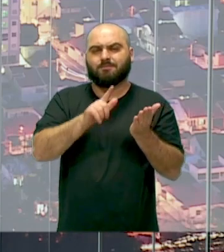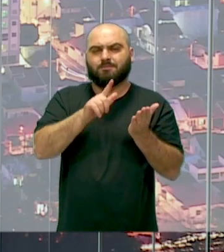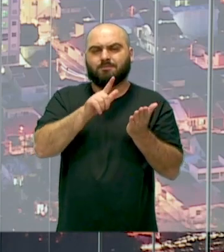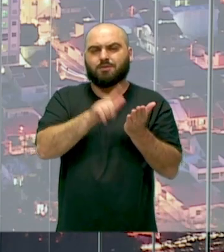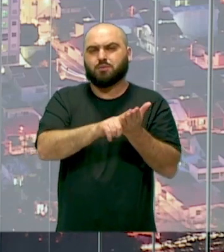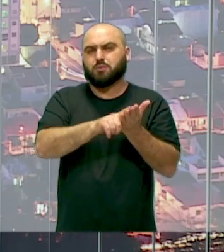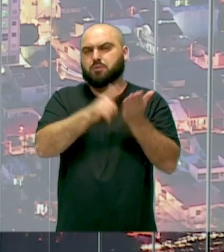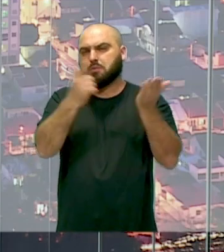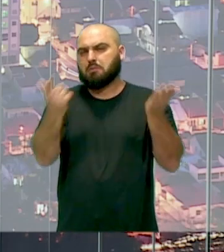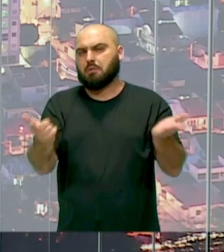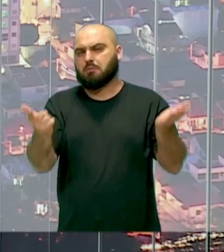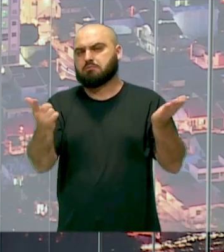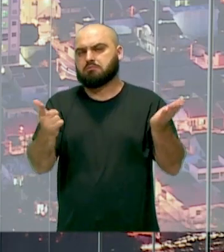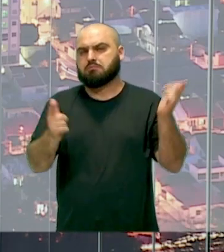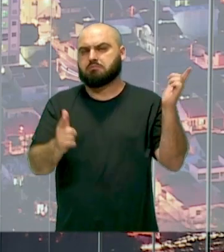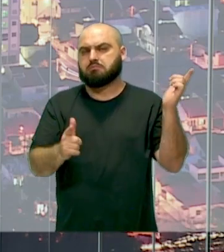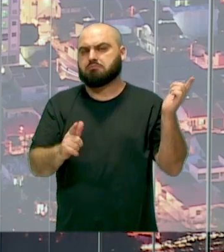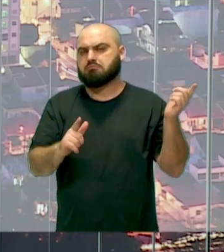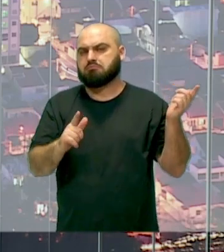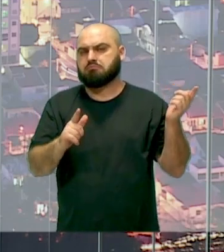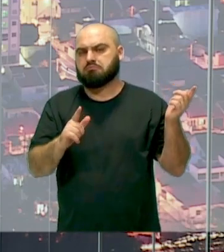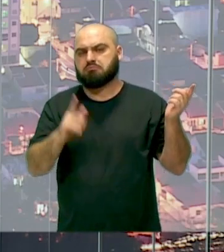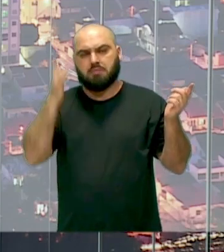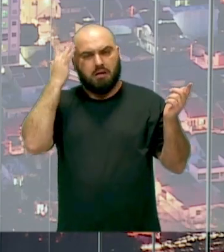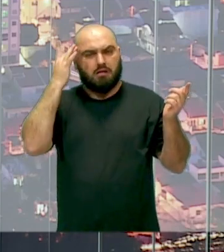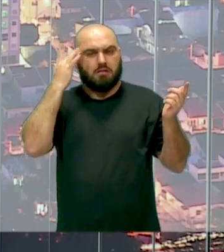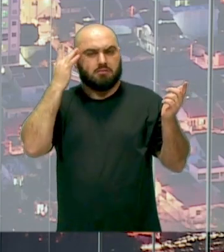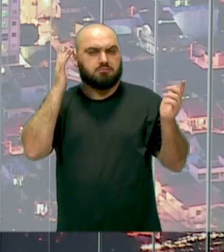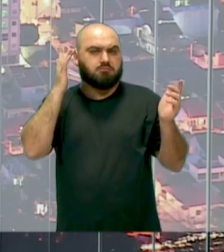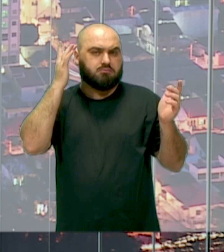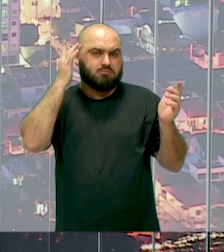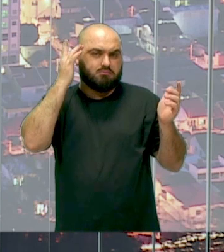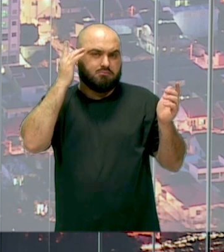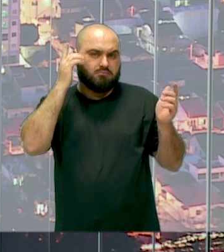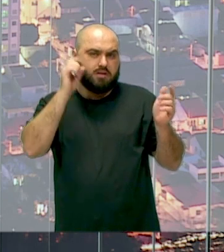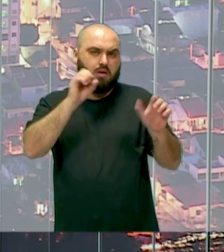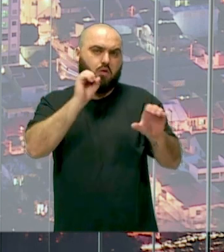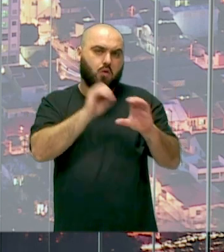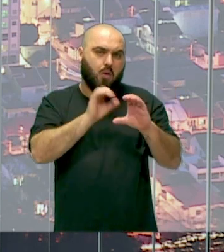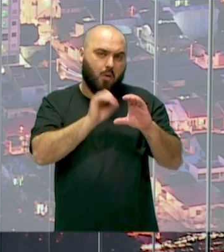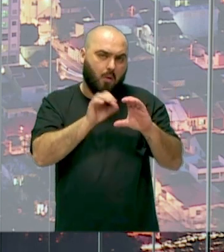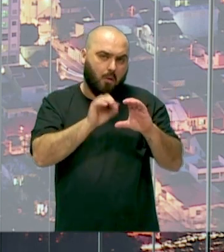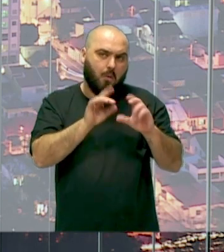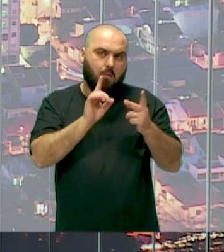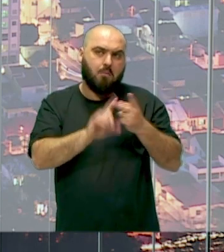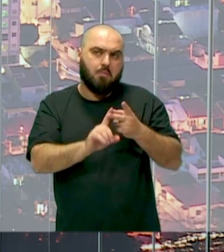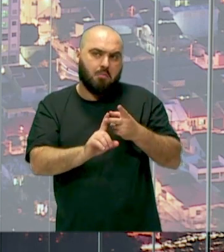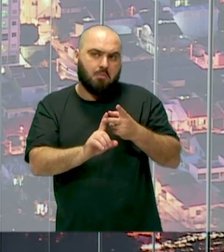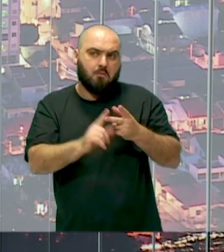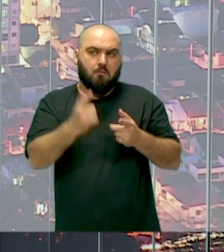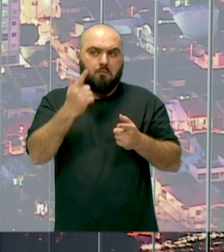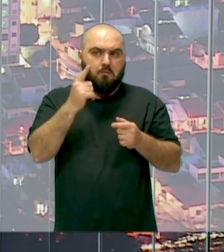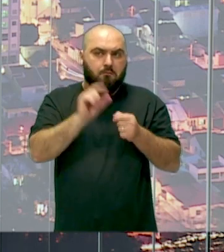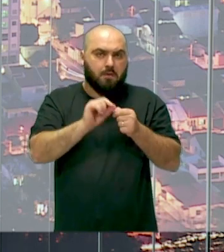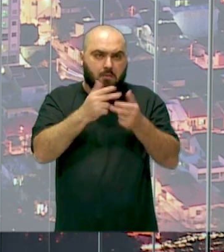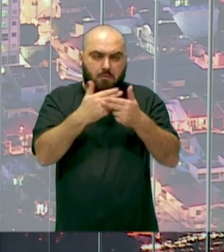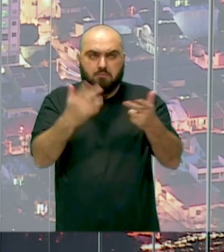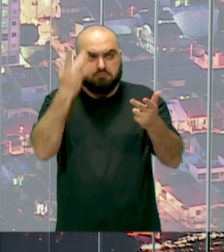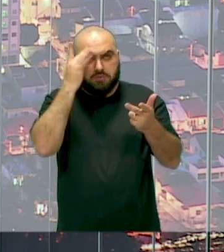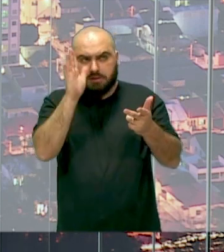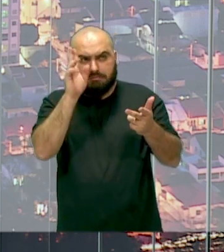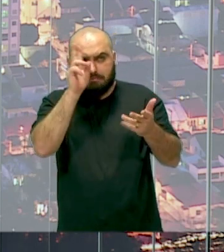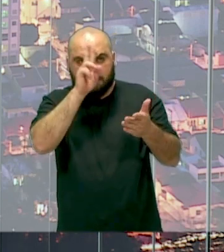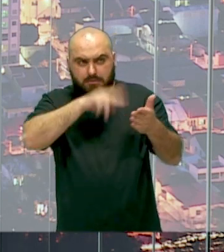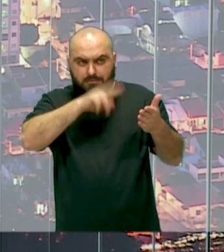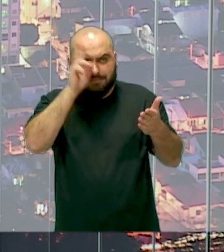jornal... Acho que foi... Não sei se é a Rede Globo que está fazendo uma série de alguma coisa assim,